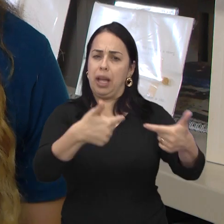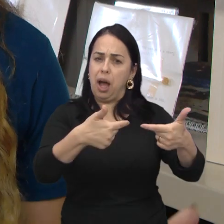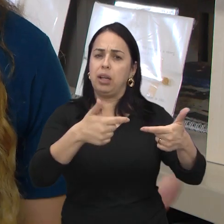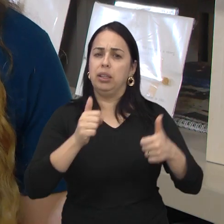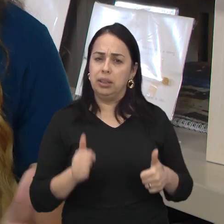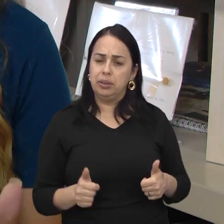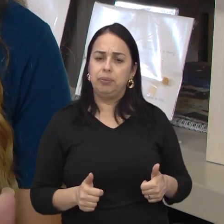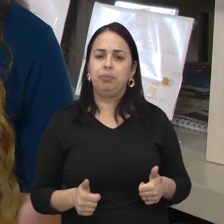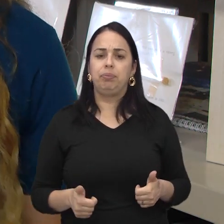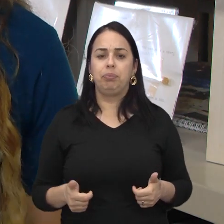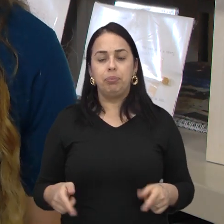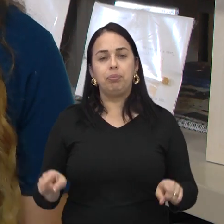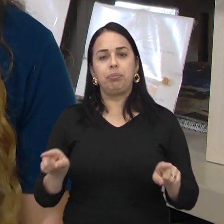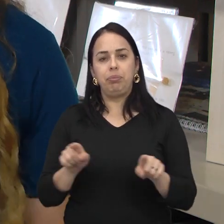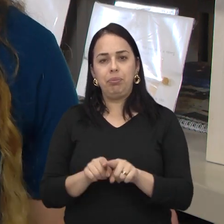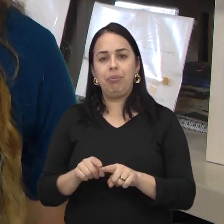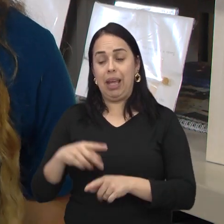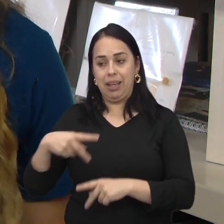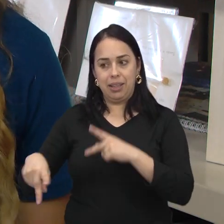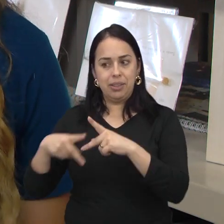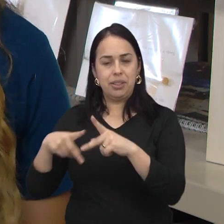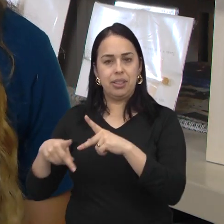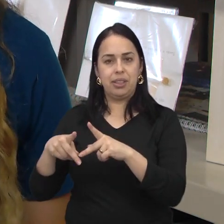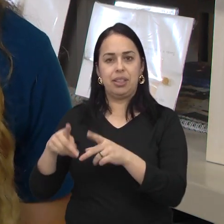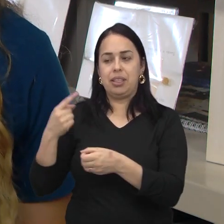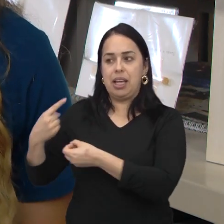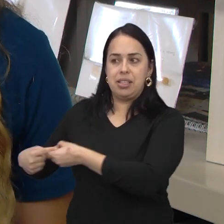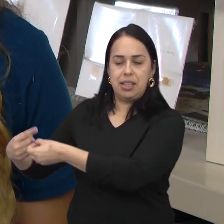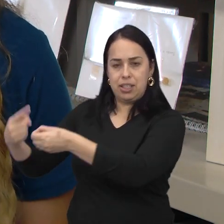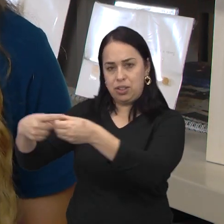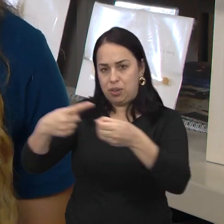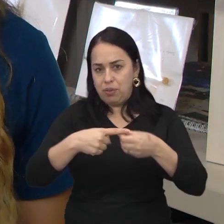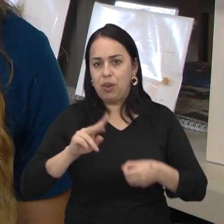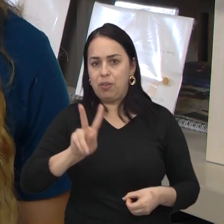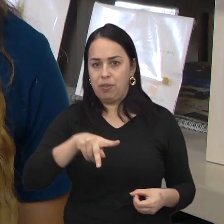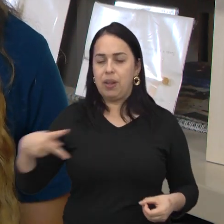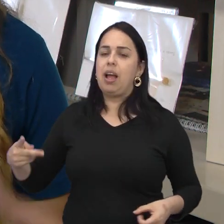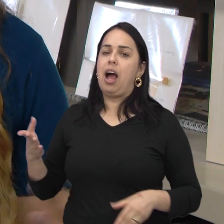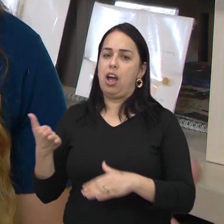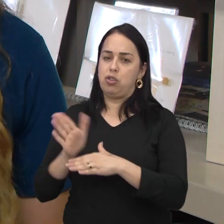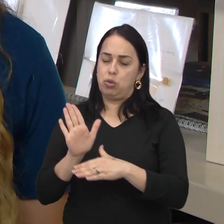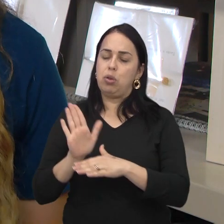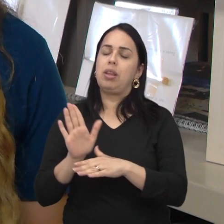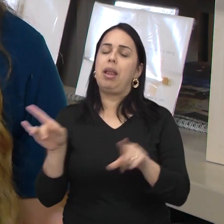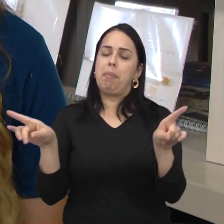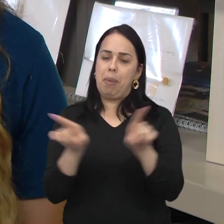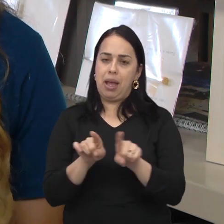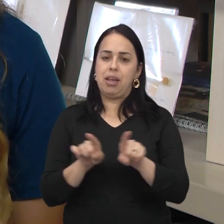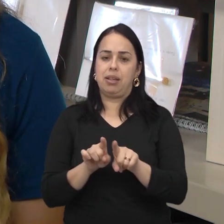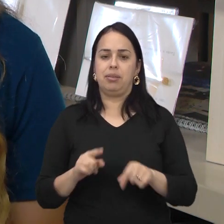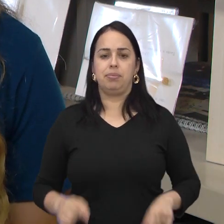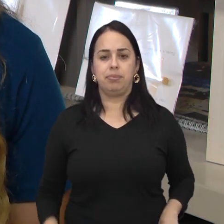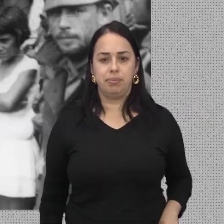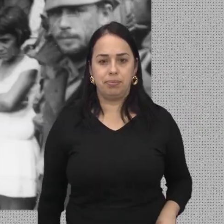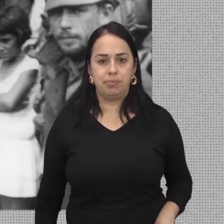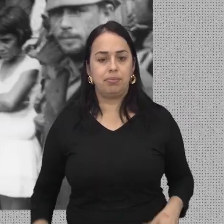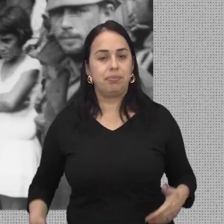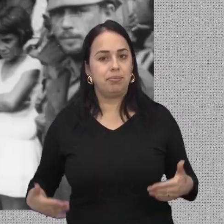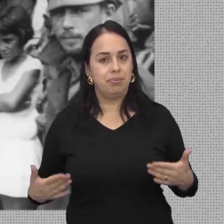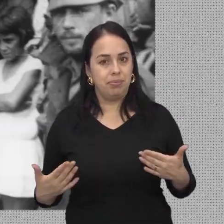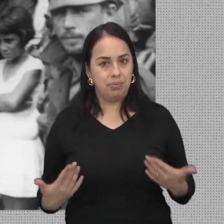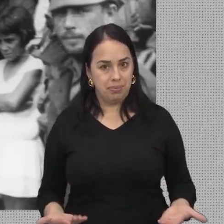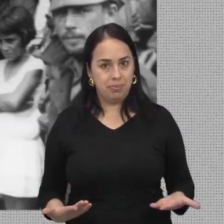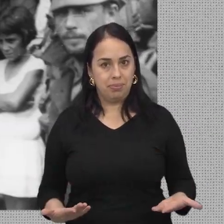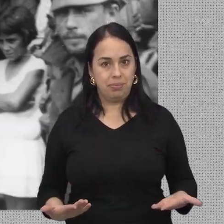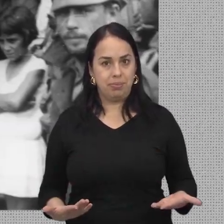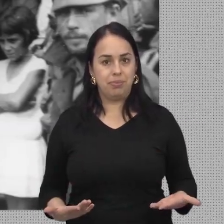batalha, e toda São José dos Campos, todas as outras cidades aqui do Vale também contribuíram de forma indireta para esse conflito.